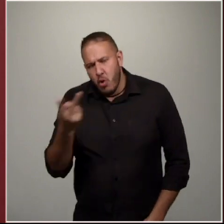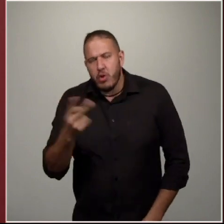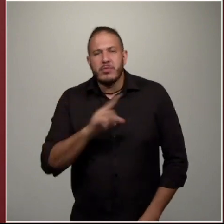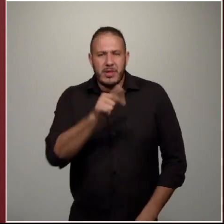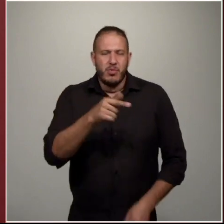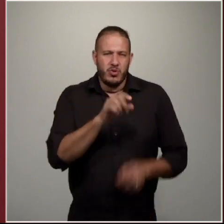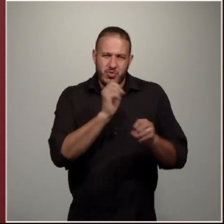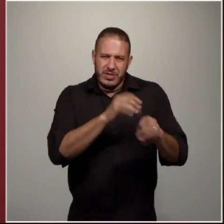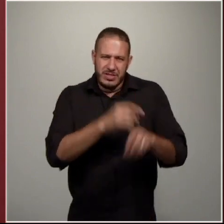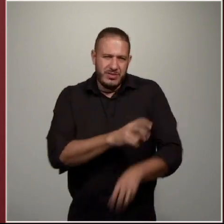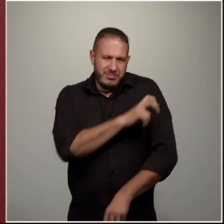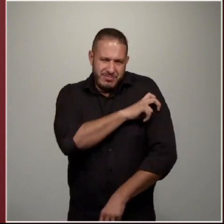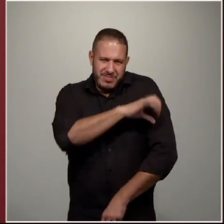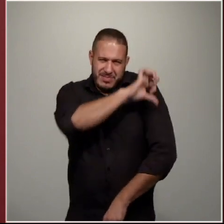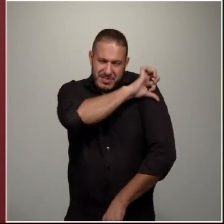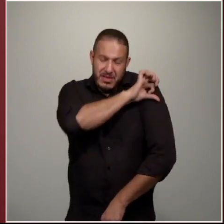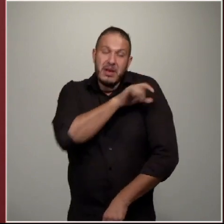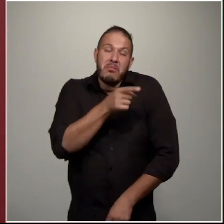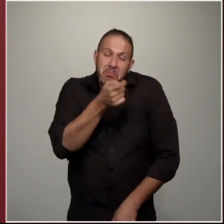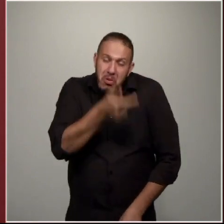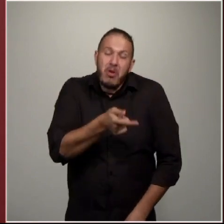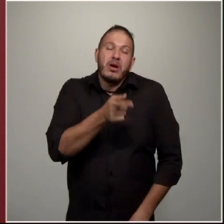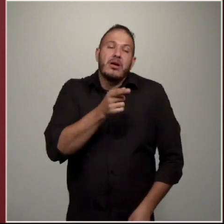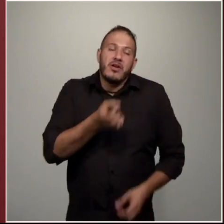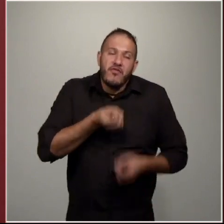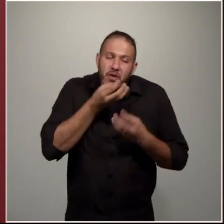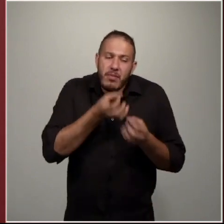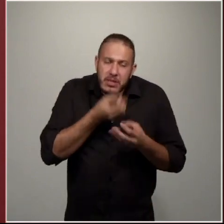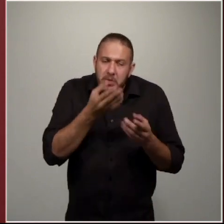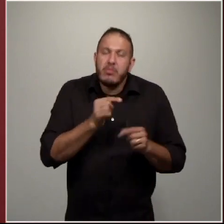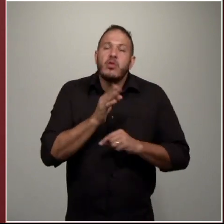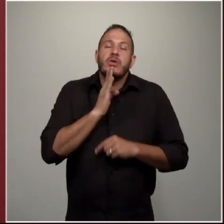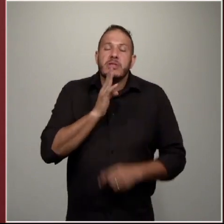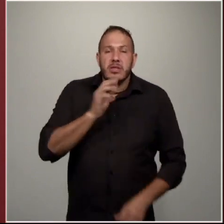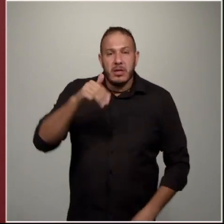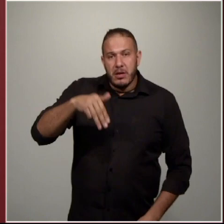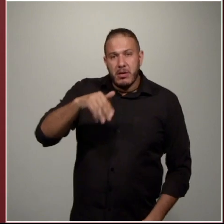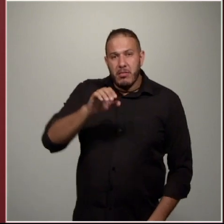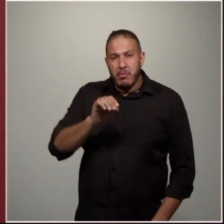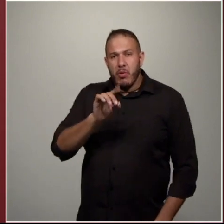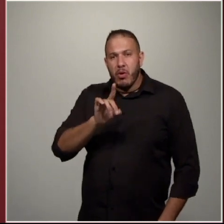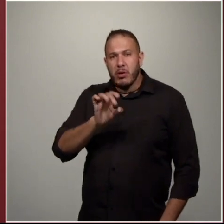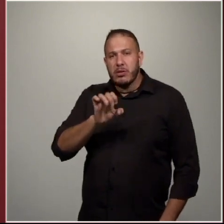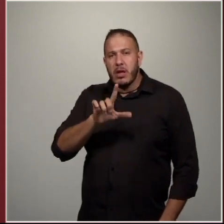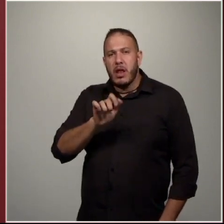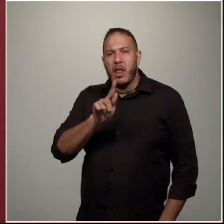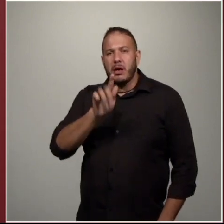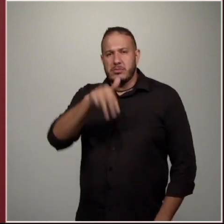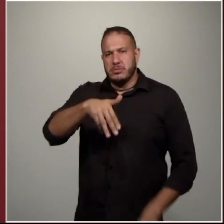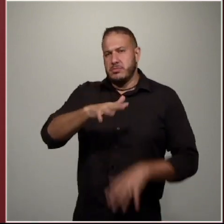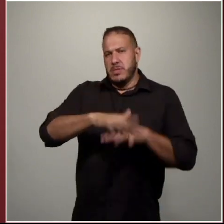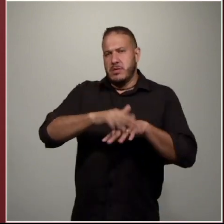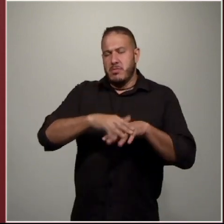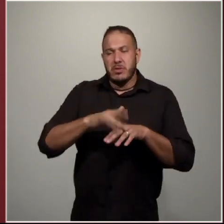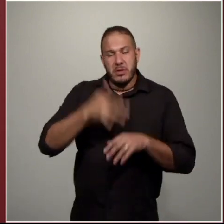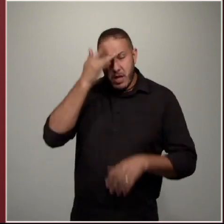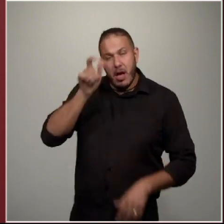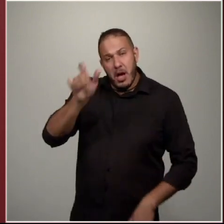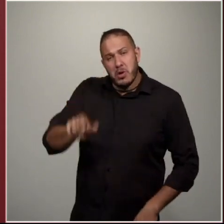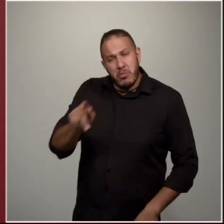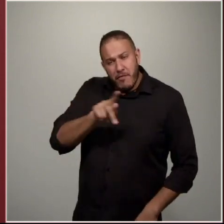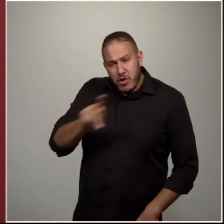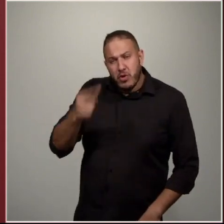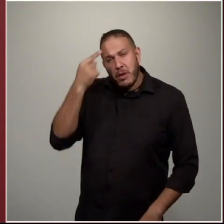têm pouca formação e pouco conhecimento sobre a modelagem matemática e isso faz com que é o professor acaba valorizando outras